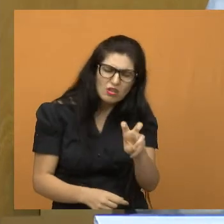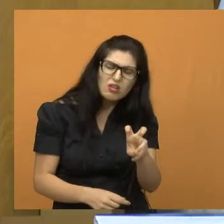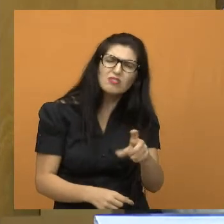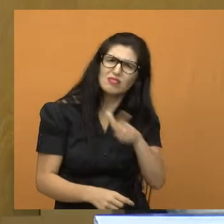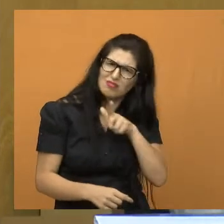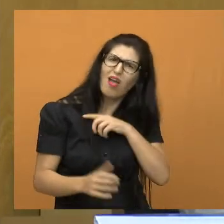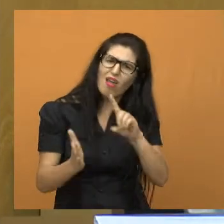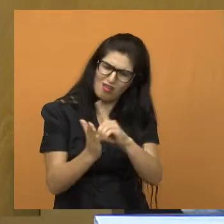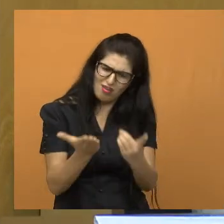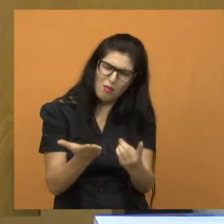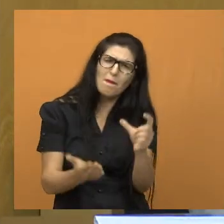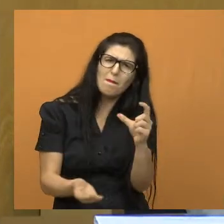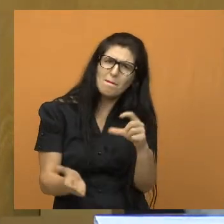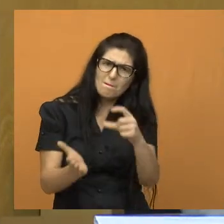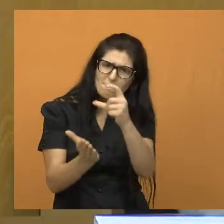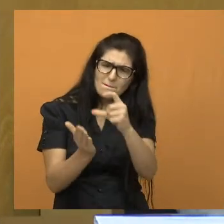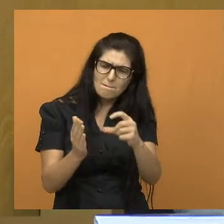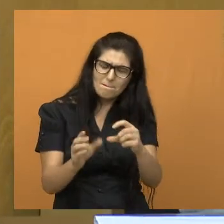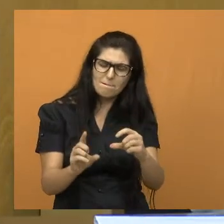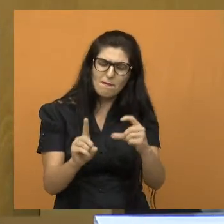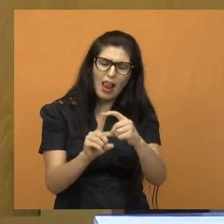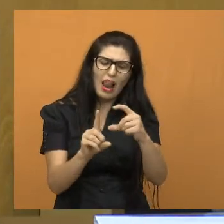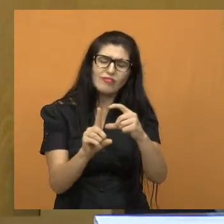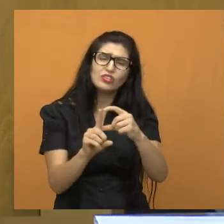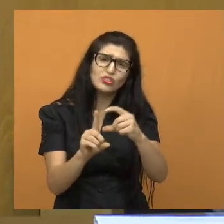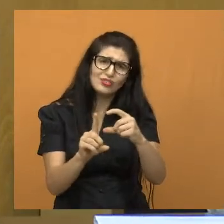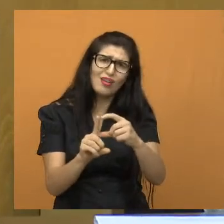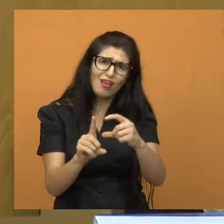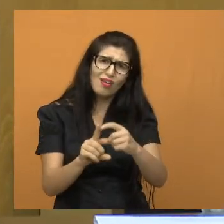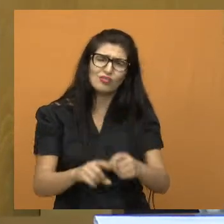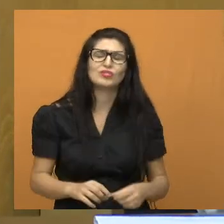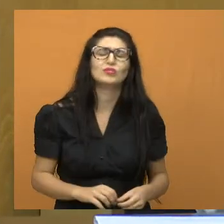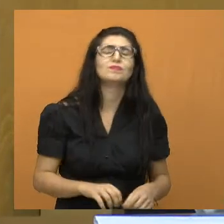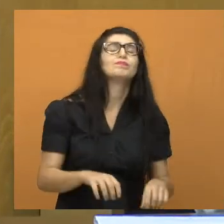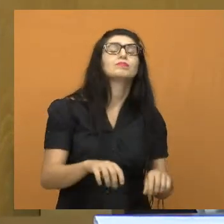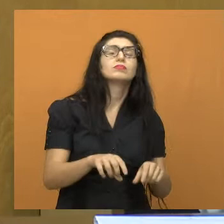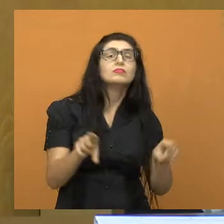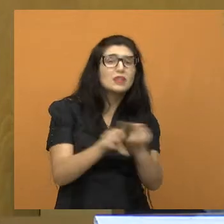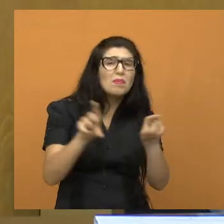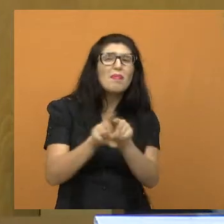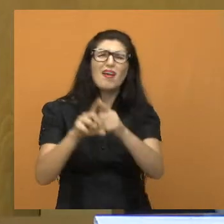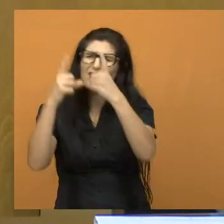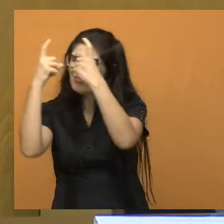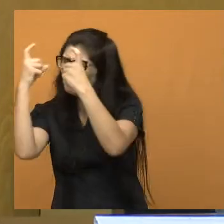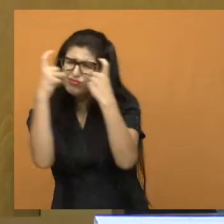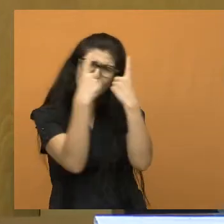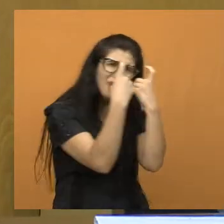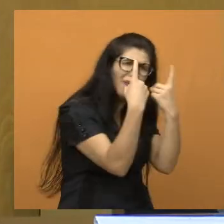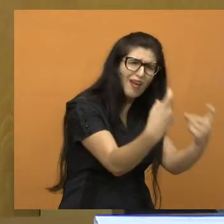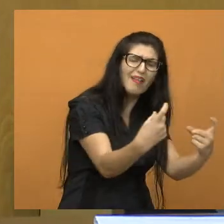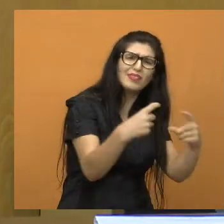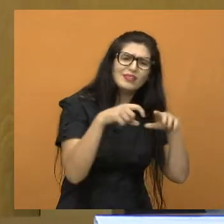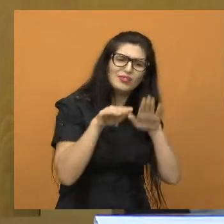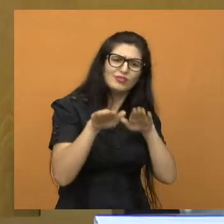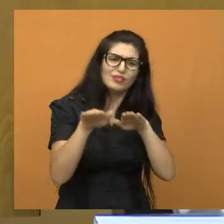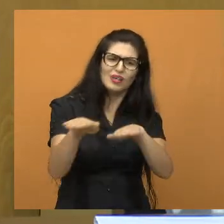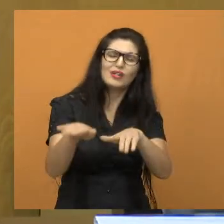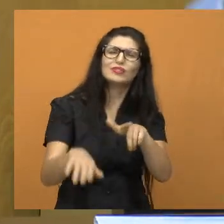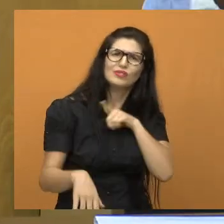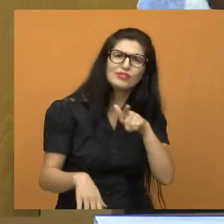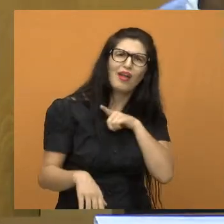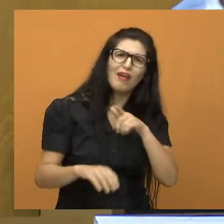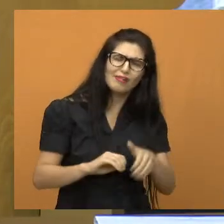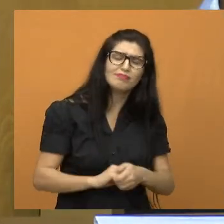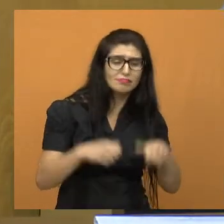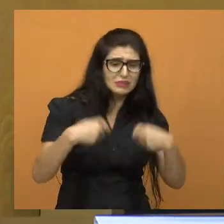por fim, a violência no trânsito, que nós já falamos. Então, o meu recado de tudo que a gente falou, e para provocar